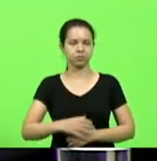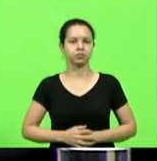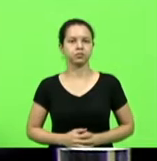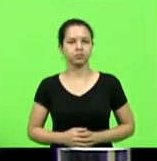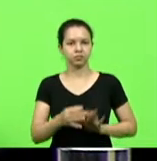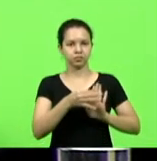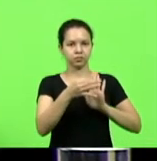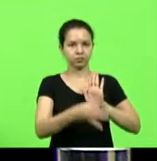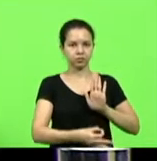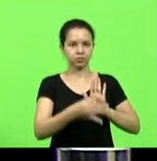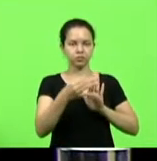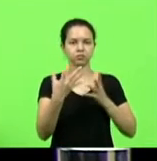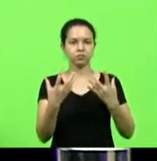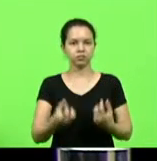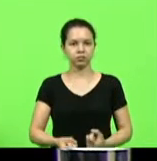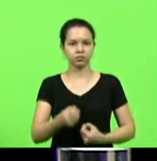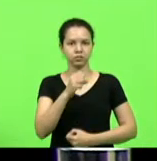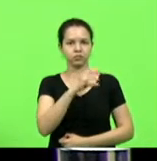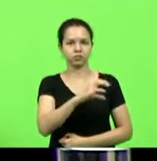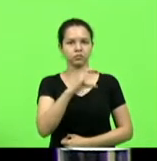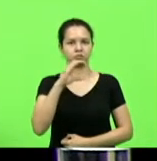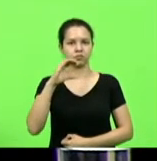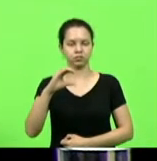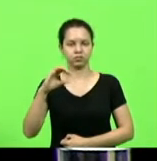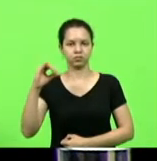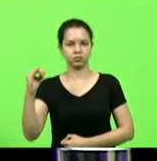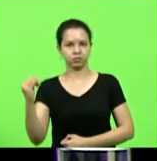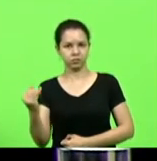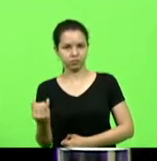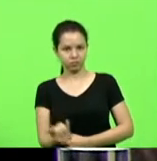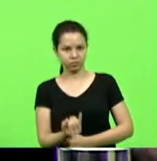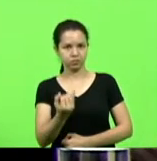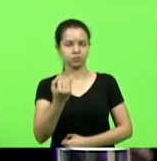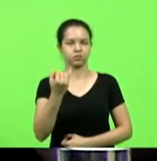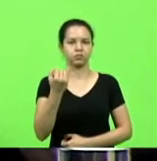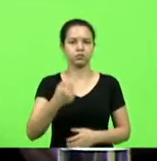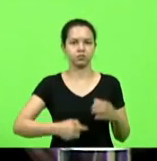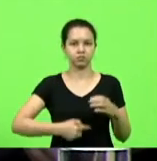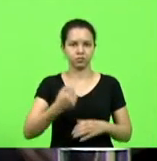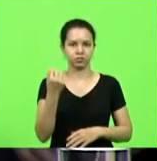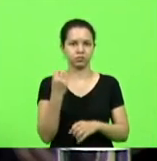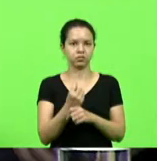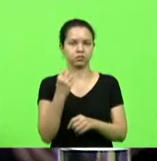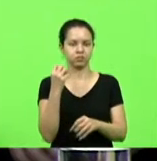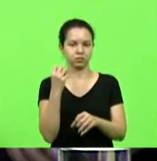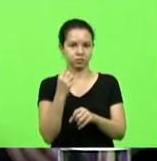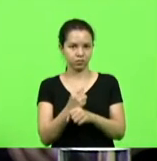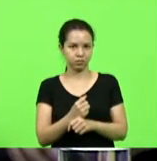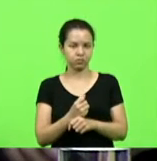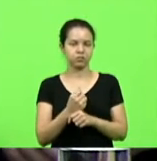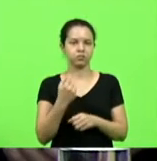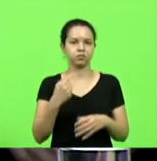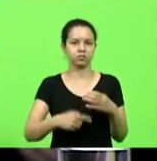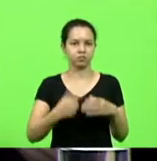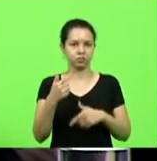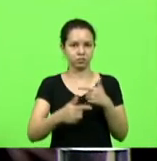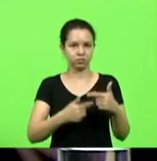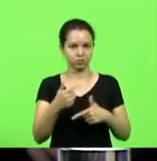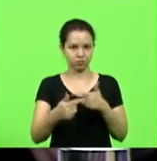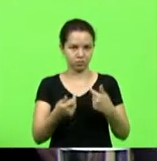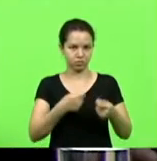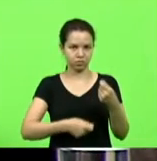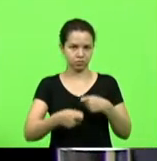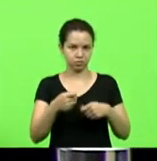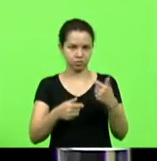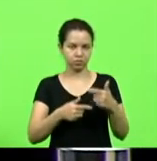pareceres favoráveis das comissões de Constituição e Justiça, Comissão de Finanças e Tributação e Comissão de Trabalho, Administração e Serviço Público. É